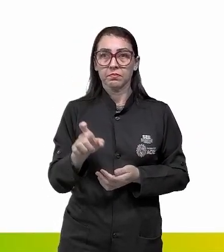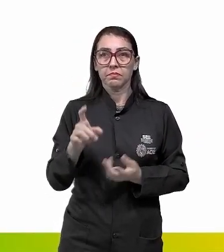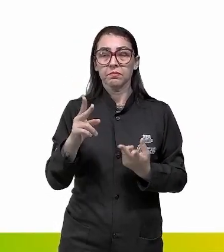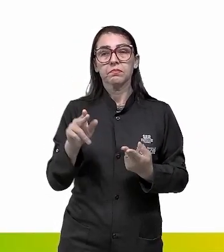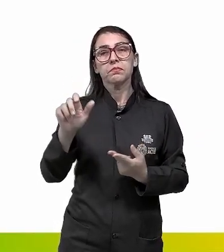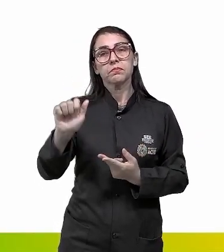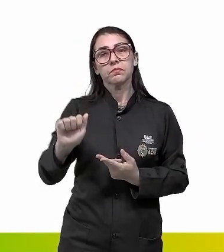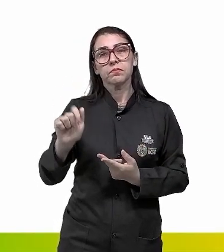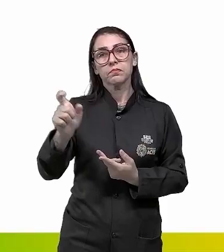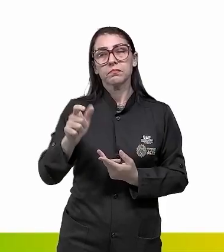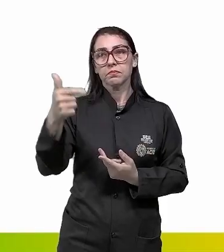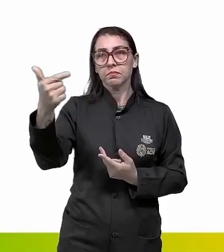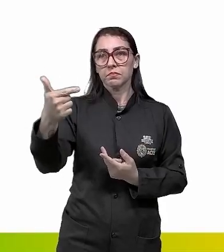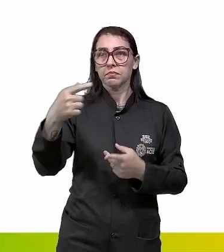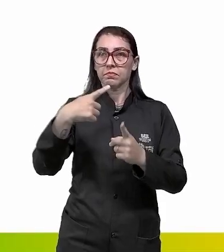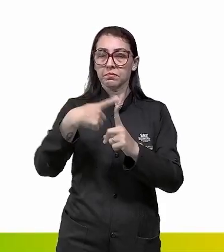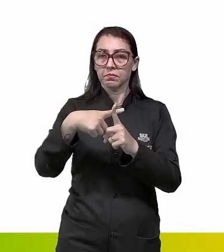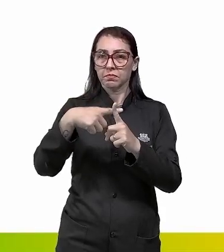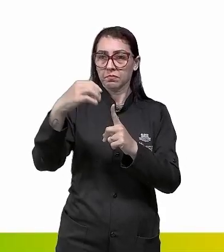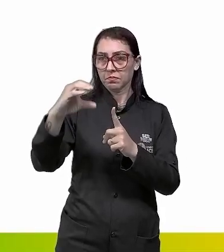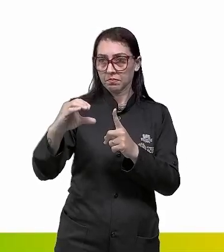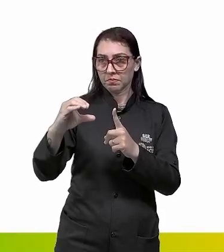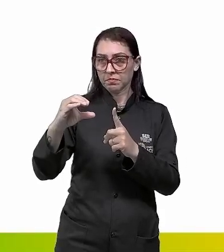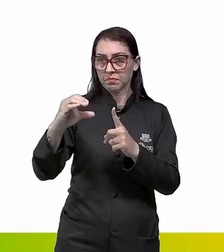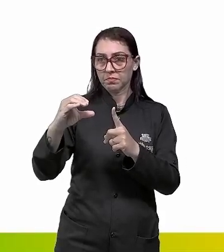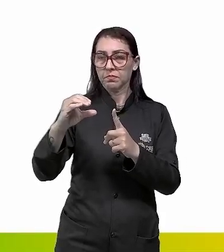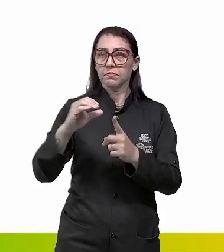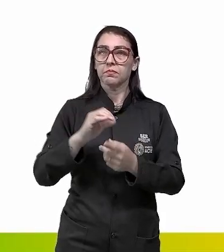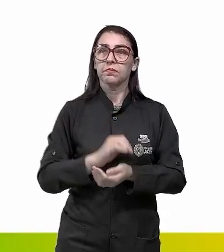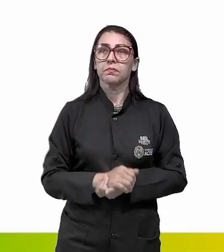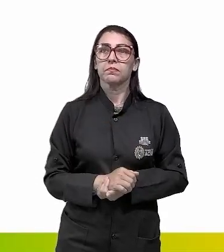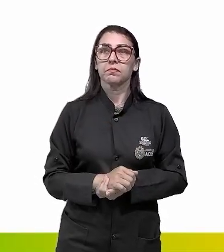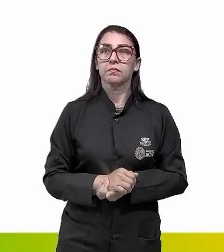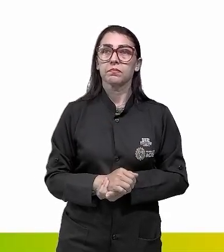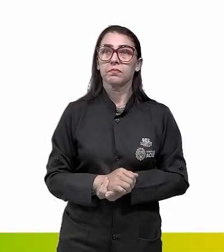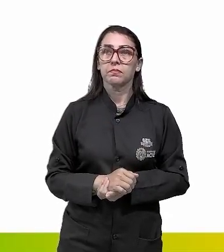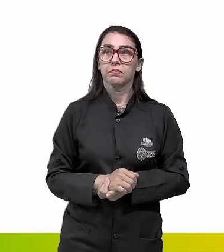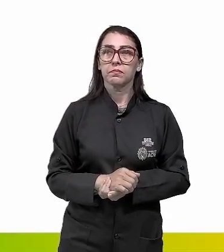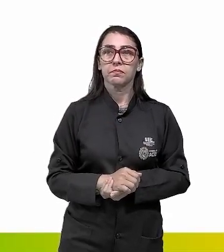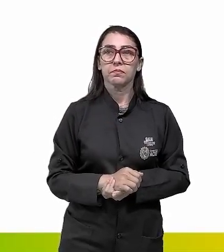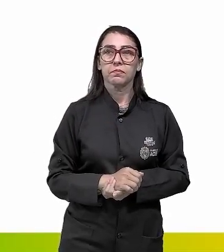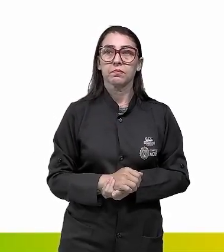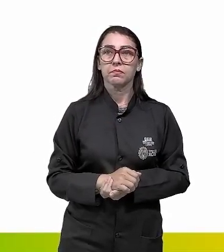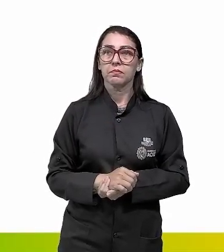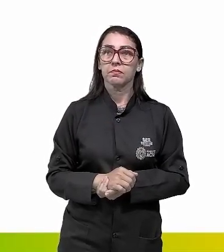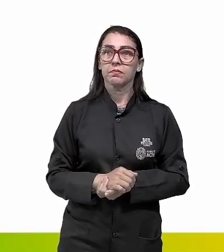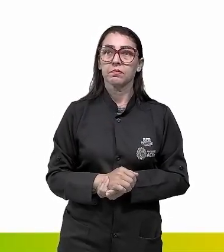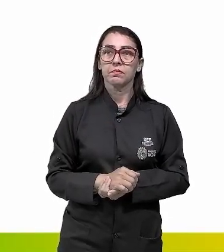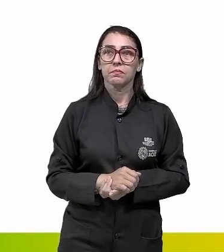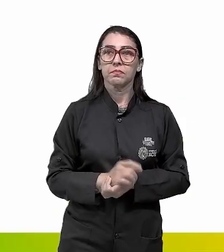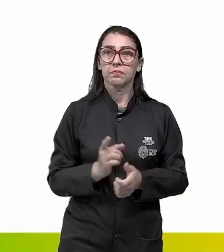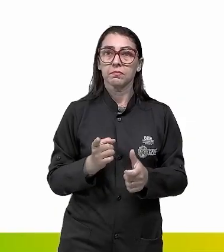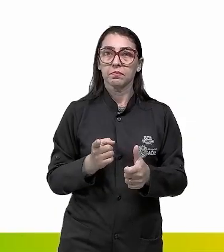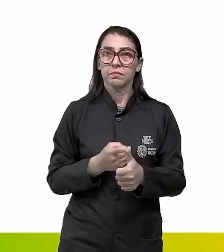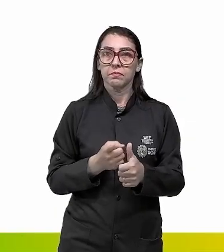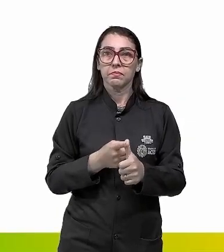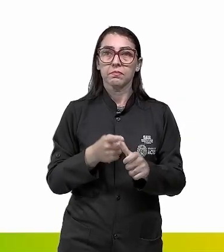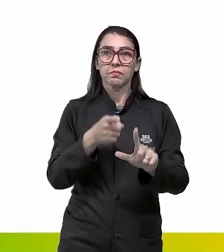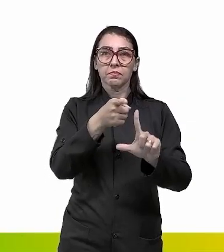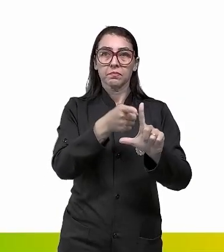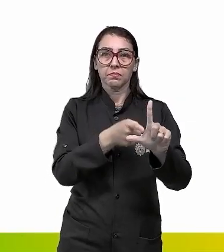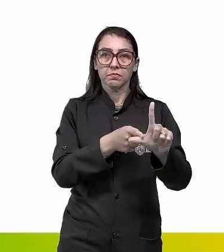ao quadrado mais c. Então, esse aqui é outro caso em que ela... Primeiro, o gráfico dessa daqui está aqui